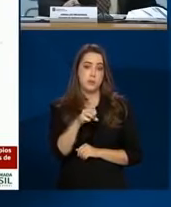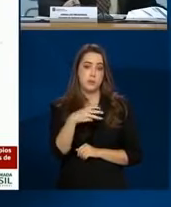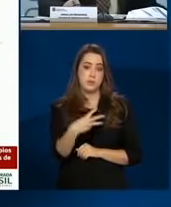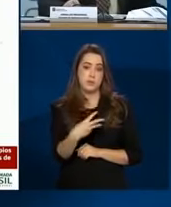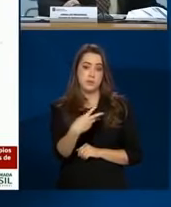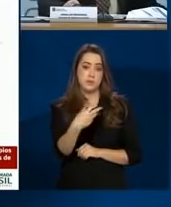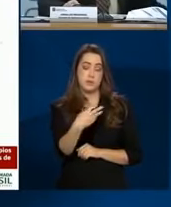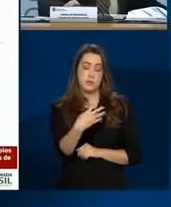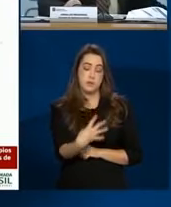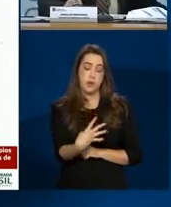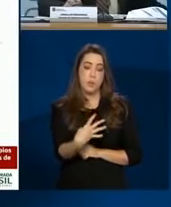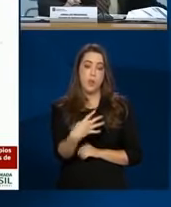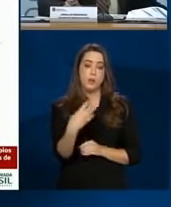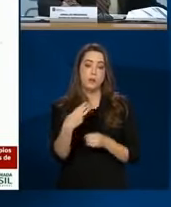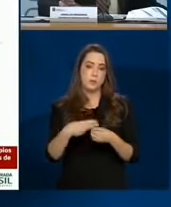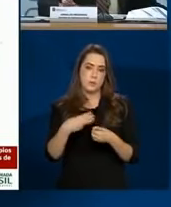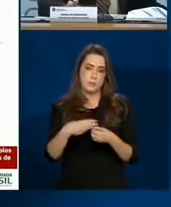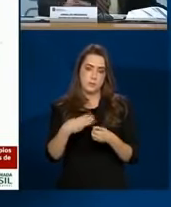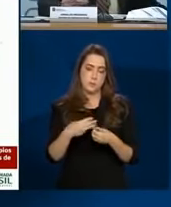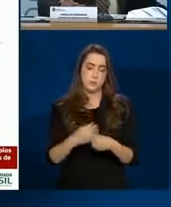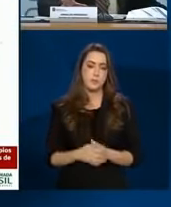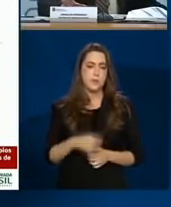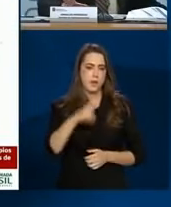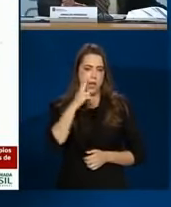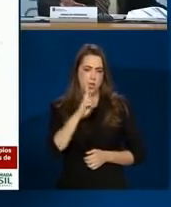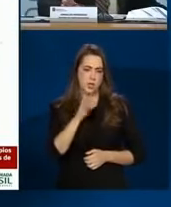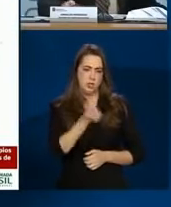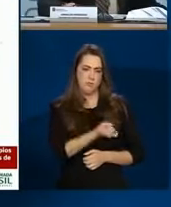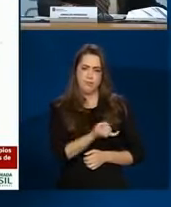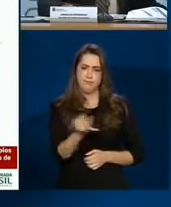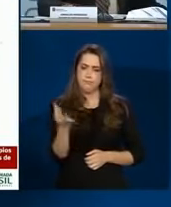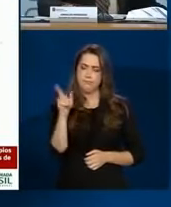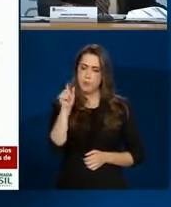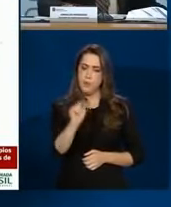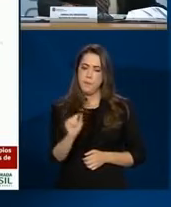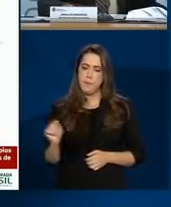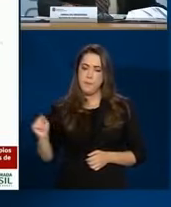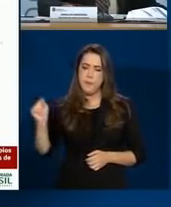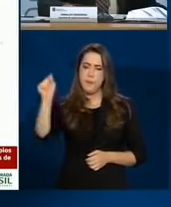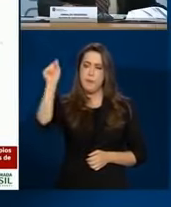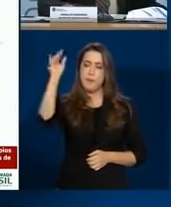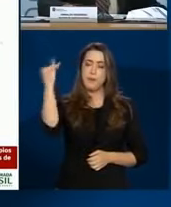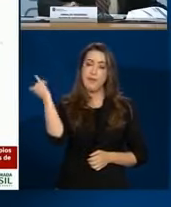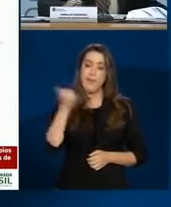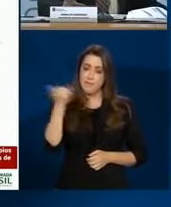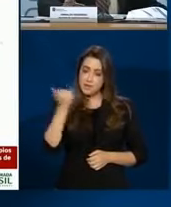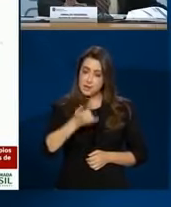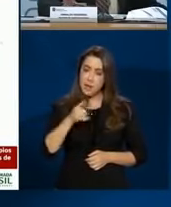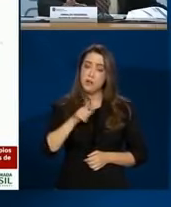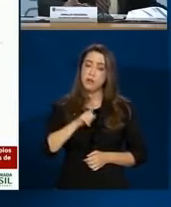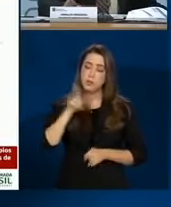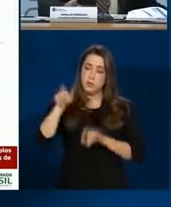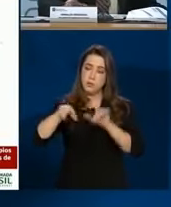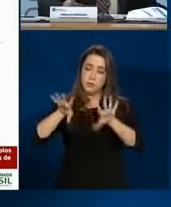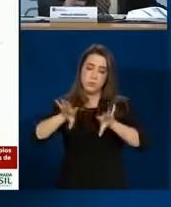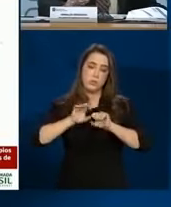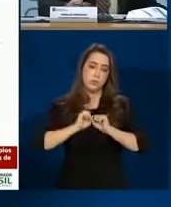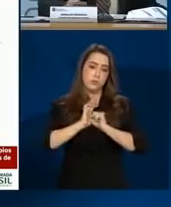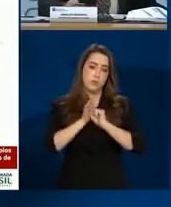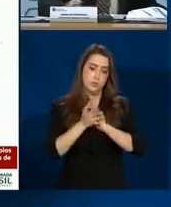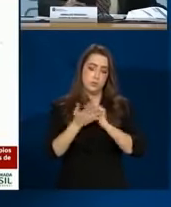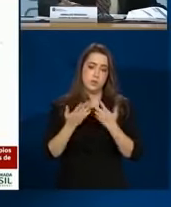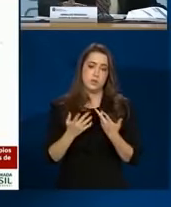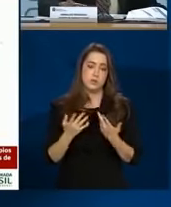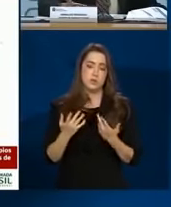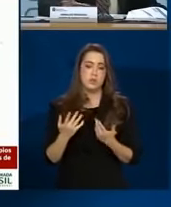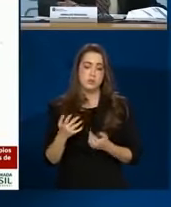municípios, né? Verificando que a grande maioria desses municípios que notificaram casos não são, na verdade, de